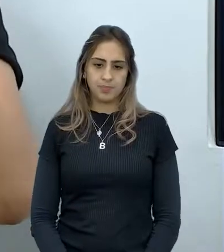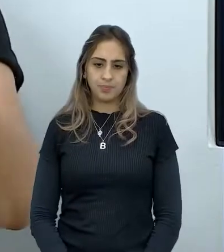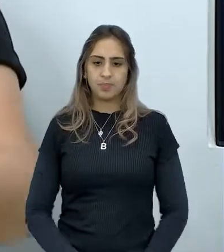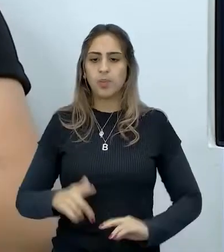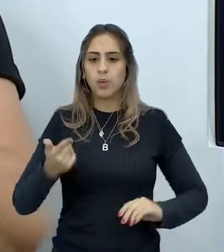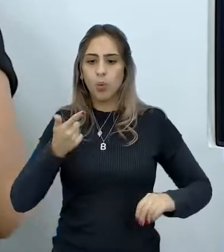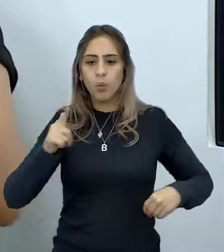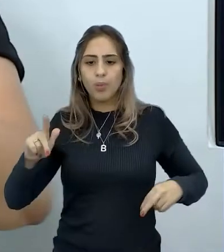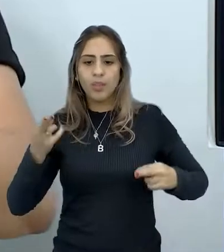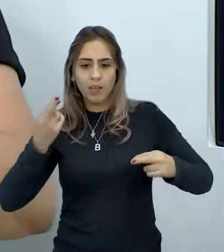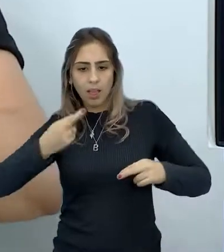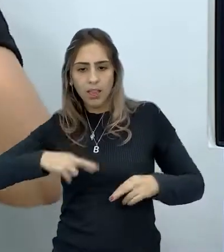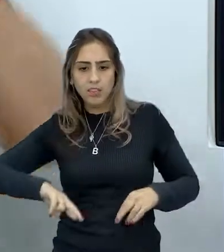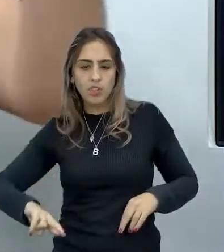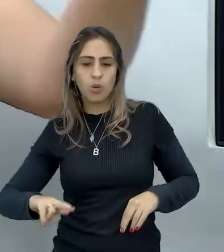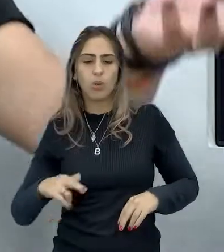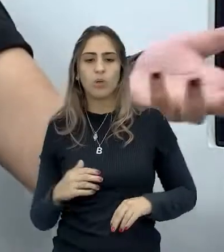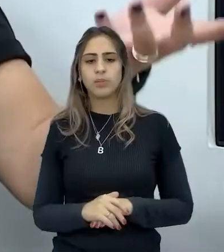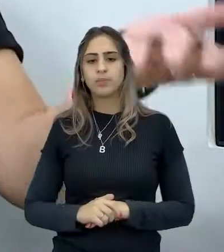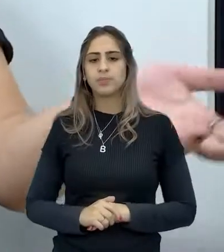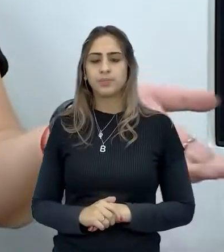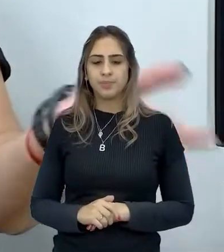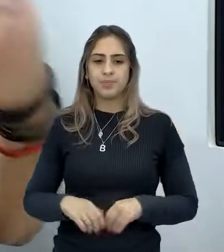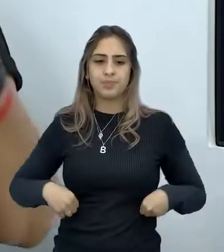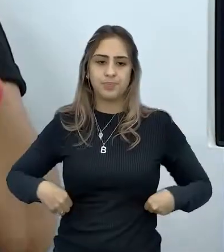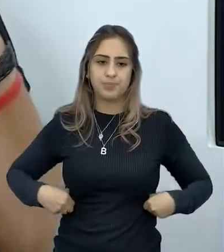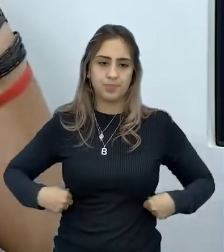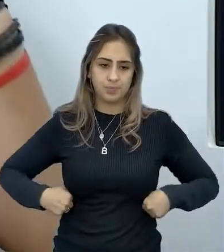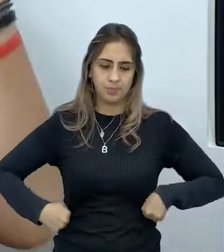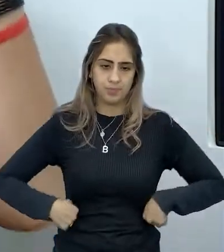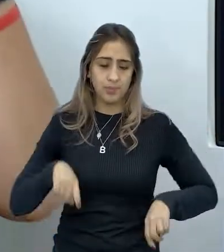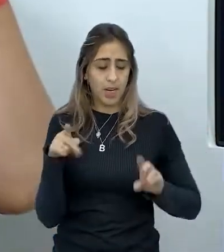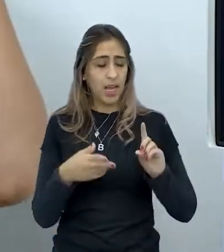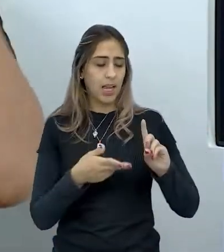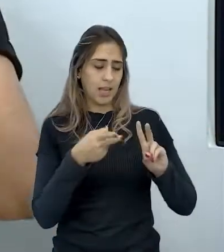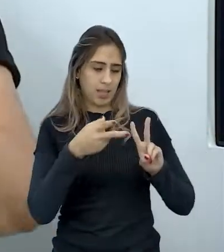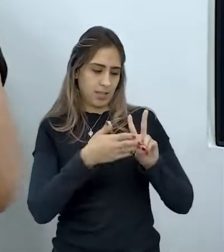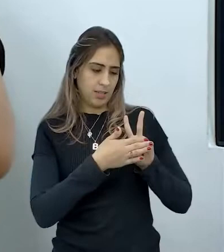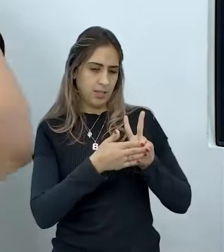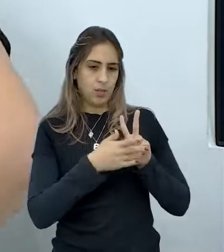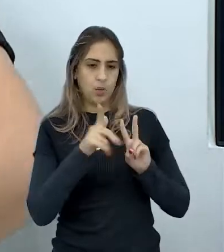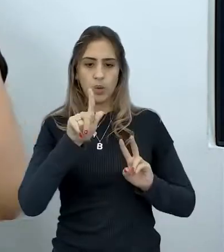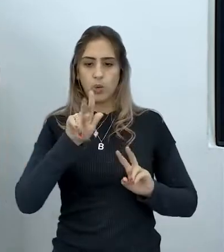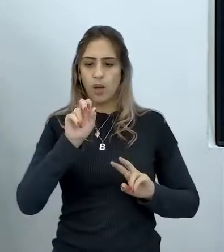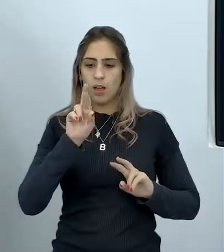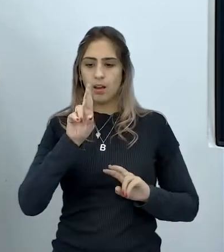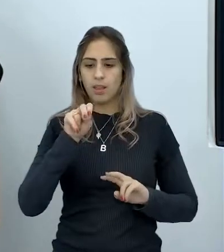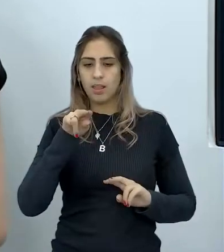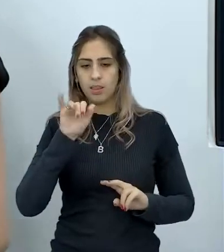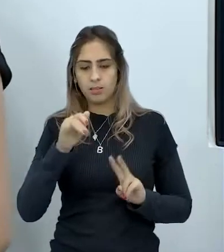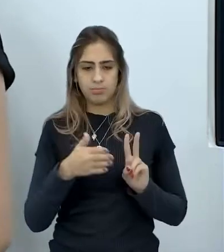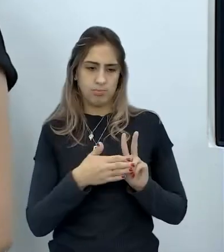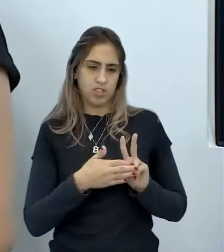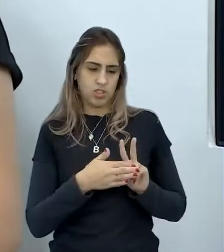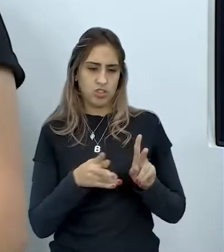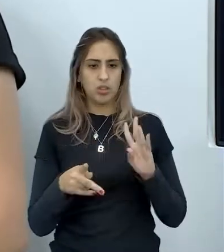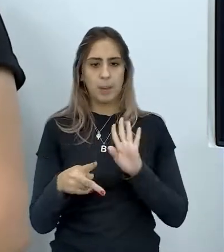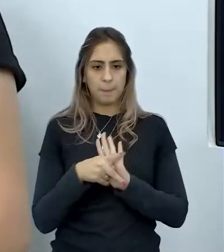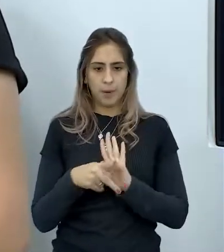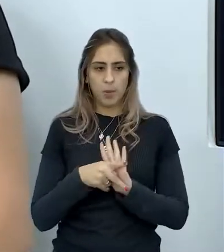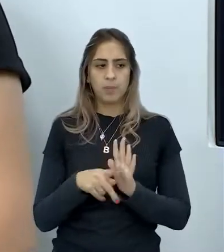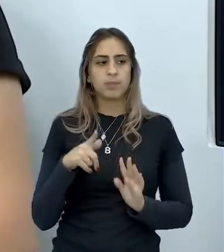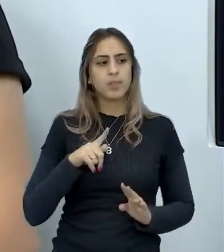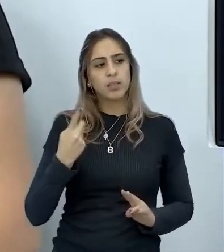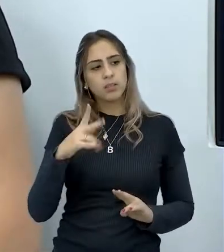outras religiões, né, no caso do Gerá Guarani é uma comunidade indígena, né, mas a gente falou sobre religiões e outros povos que têm aí